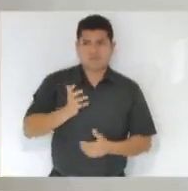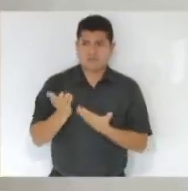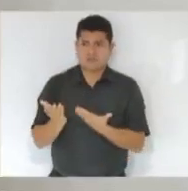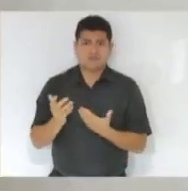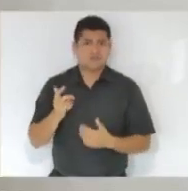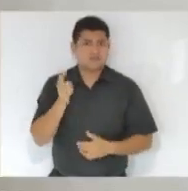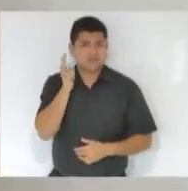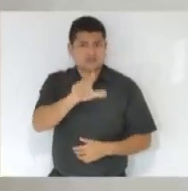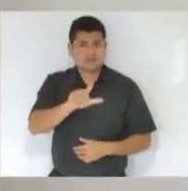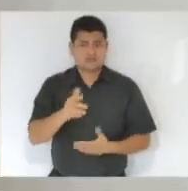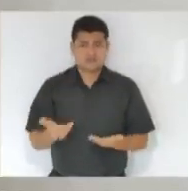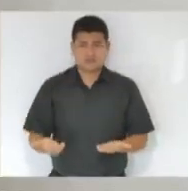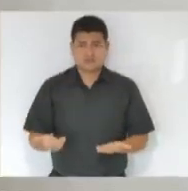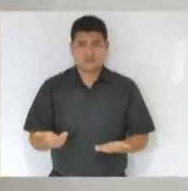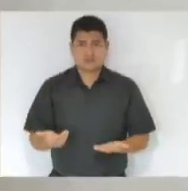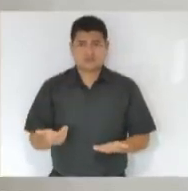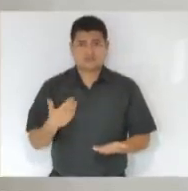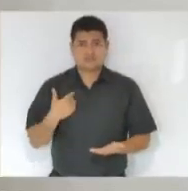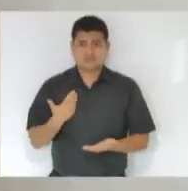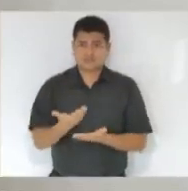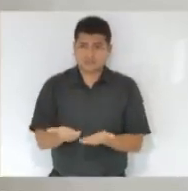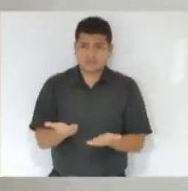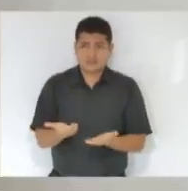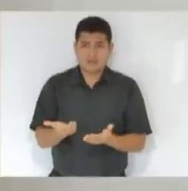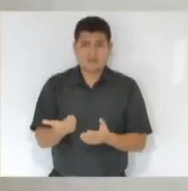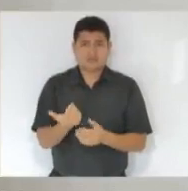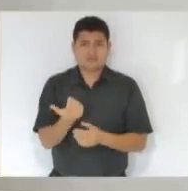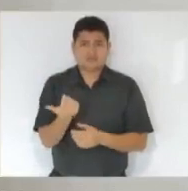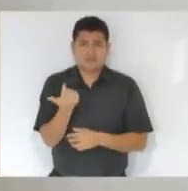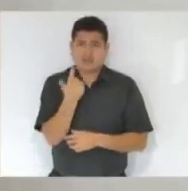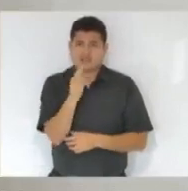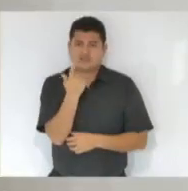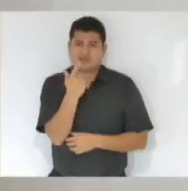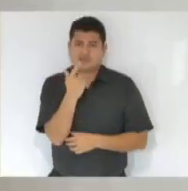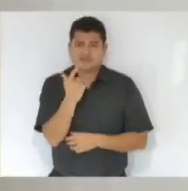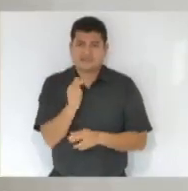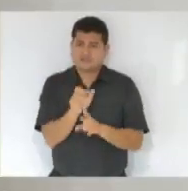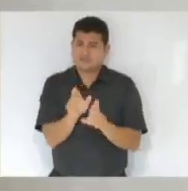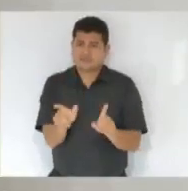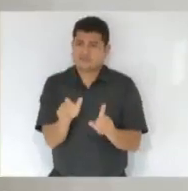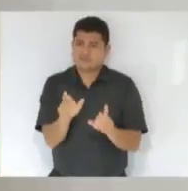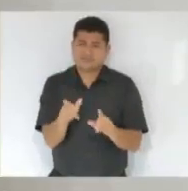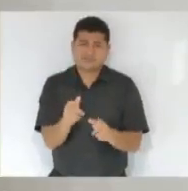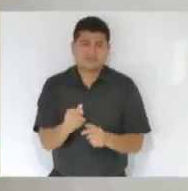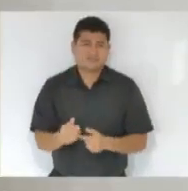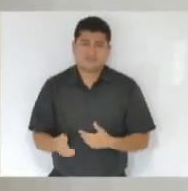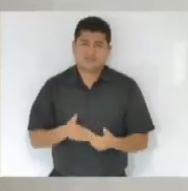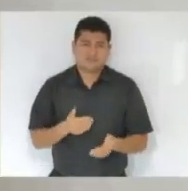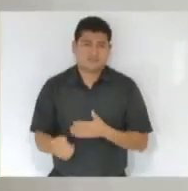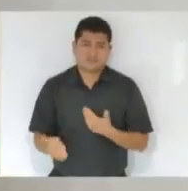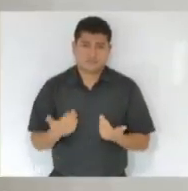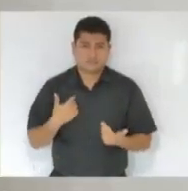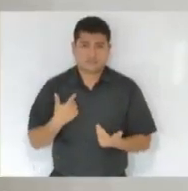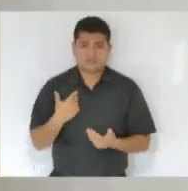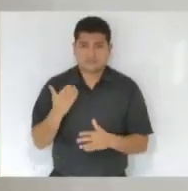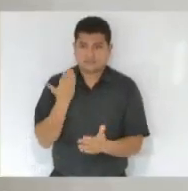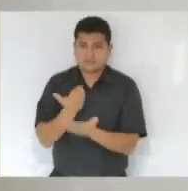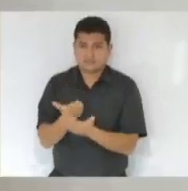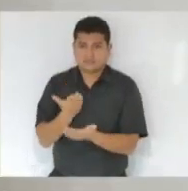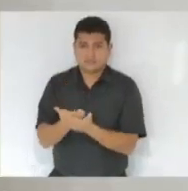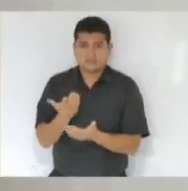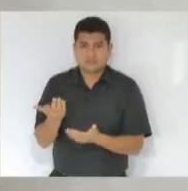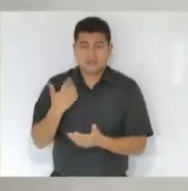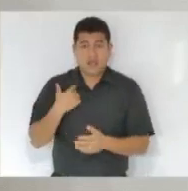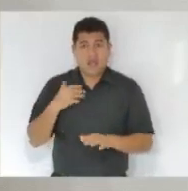Novamente, a evidência empírica teima em desmentir os estudiosos. Muitas pessoas também acham que pode ser a